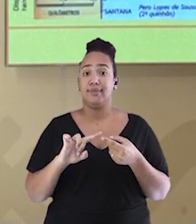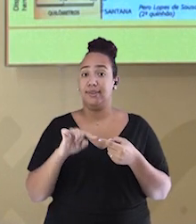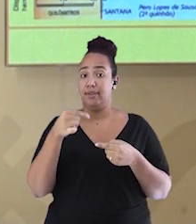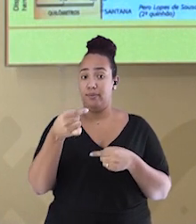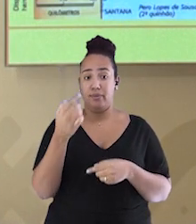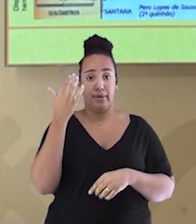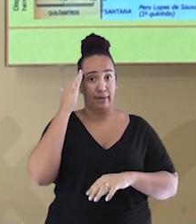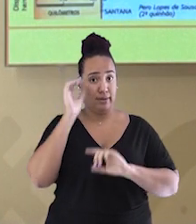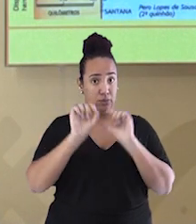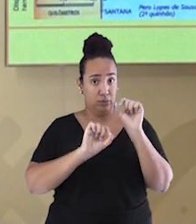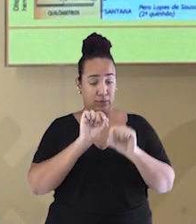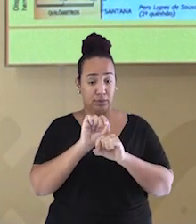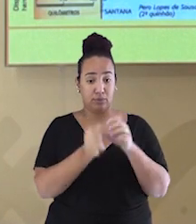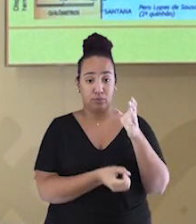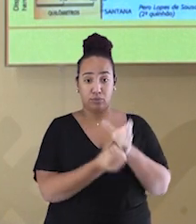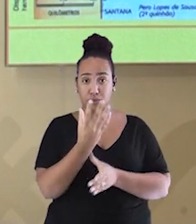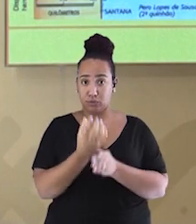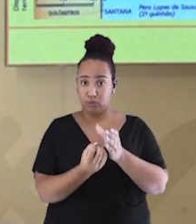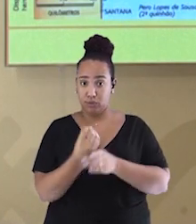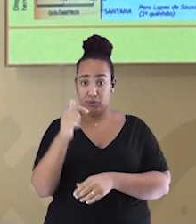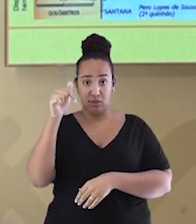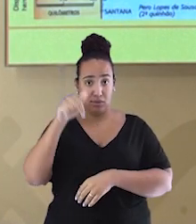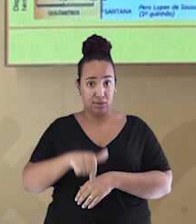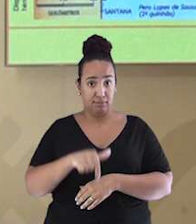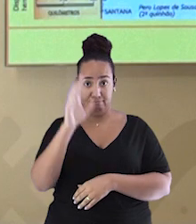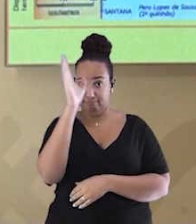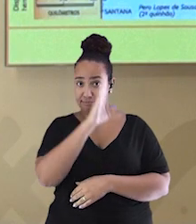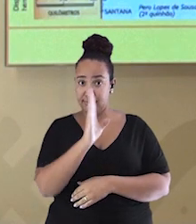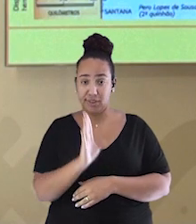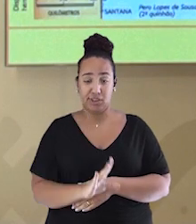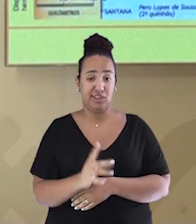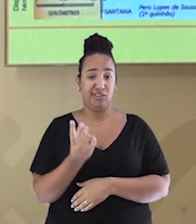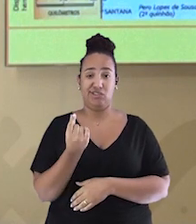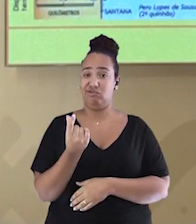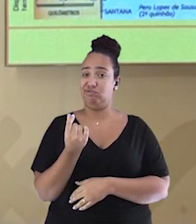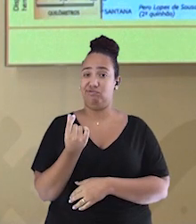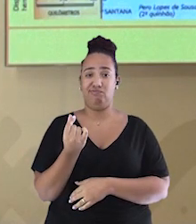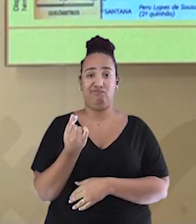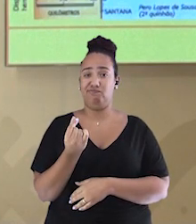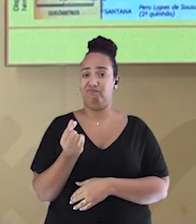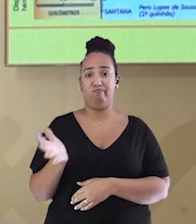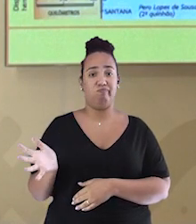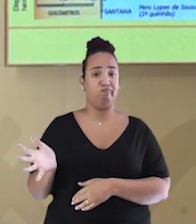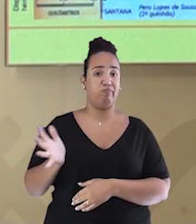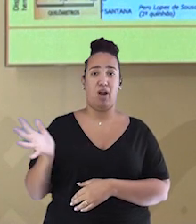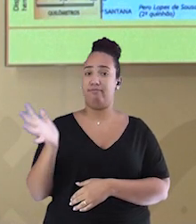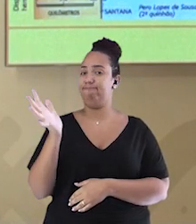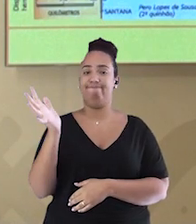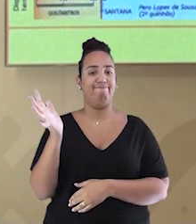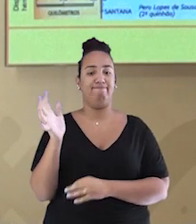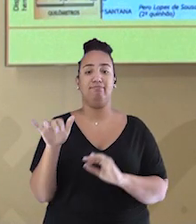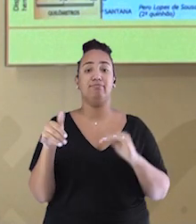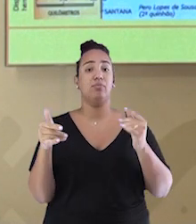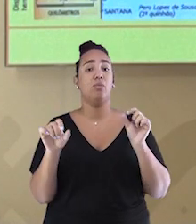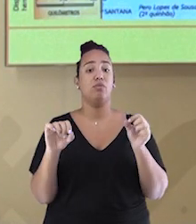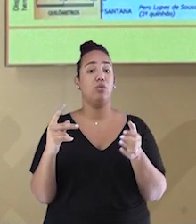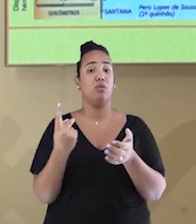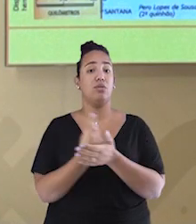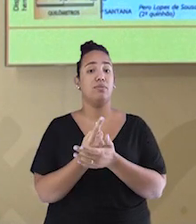entenderam que o que era produzido em nossa terra não geraria muito dinheiro para eles. Então, trouxeram